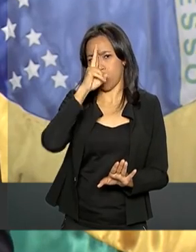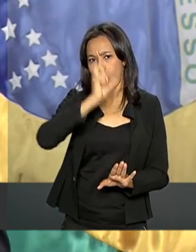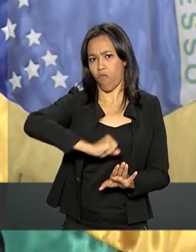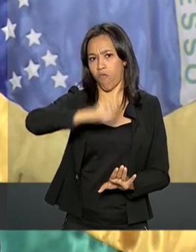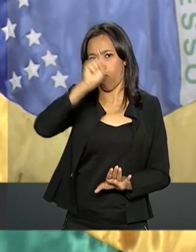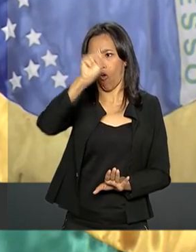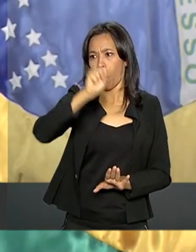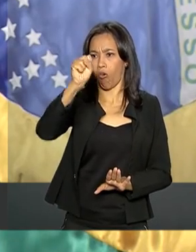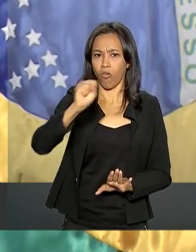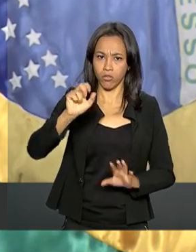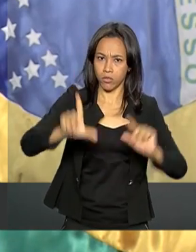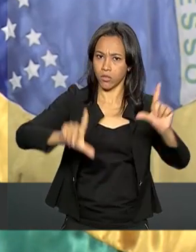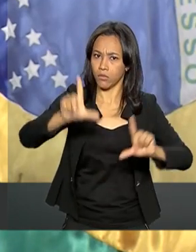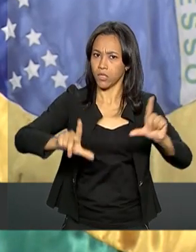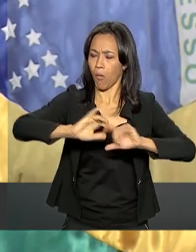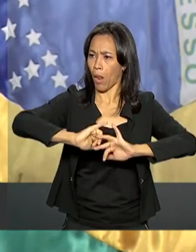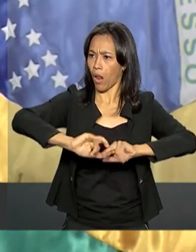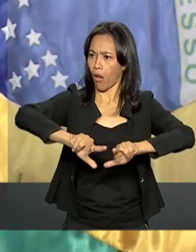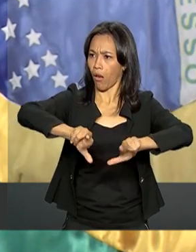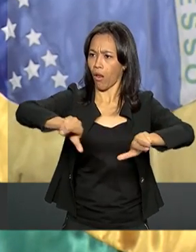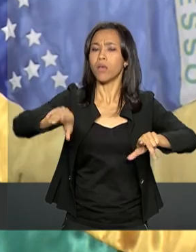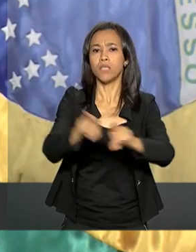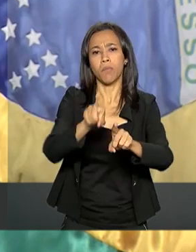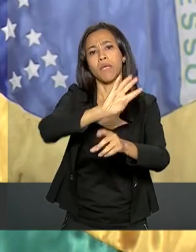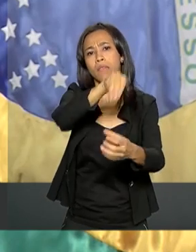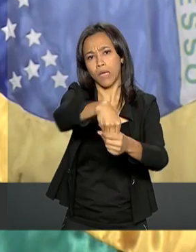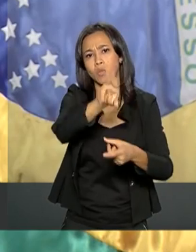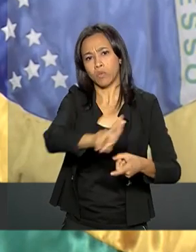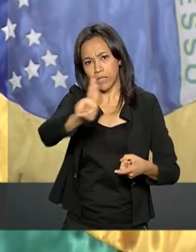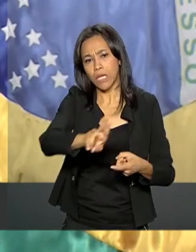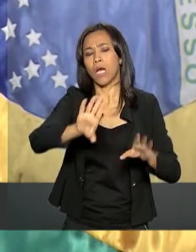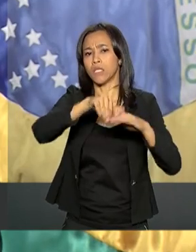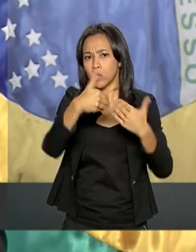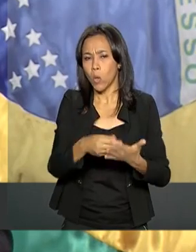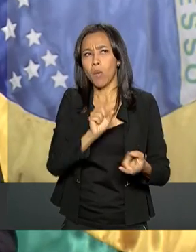mídia, bem como nas universidades e escolas.